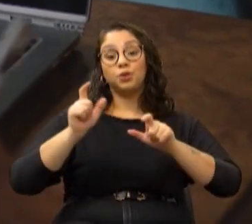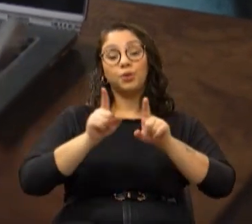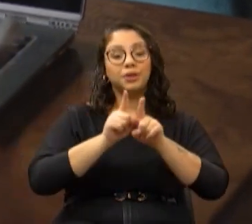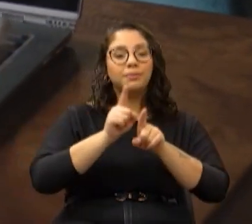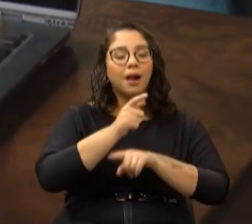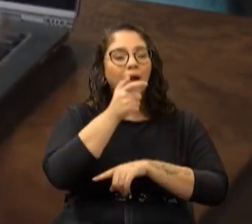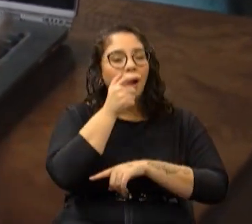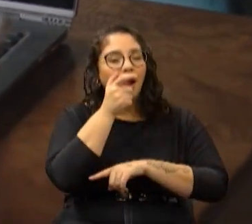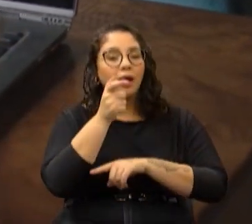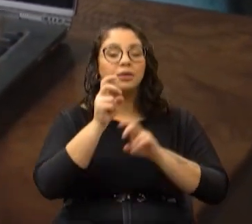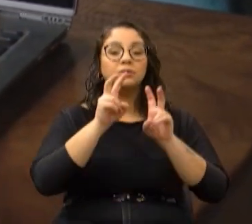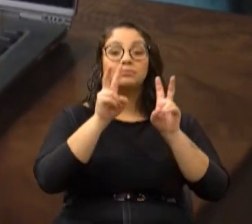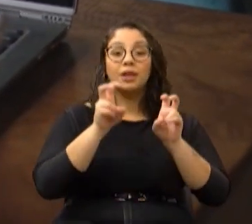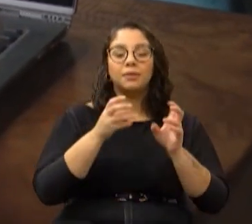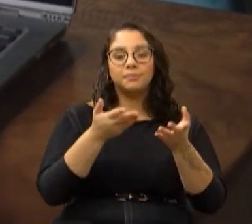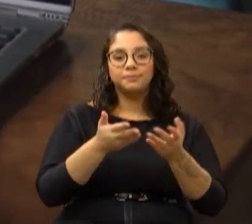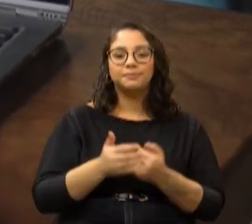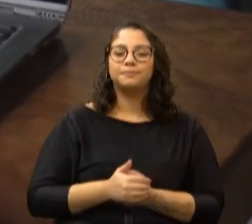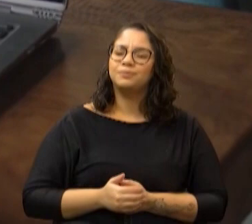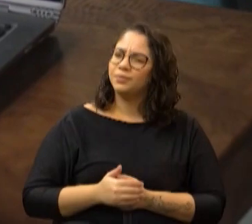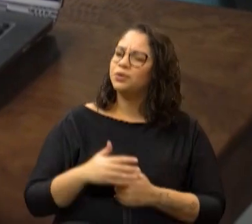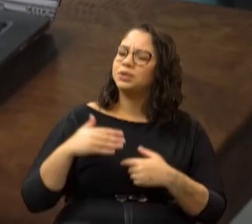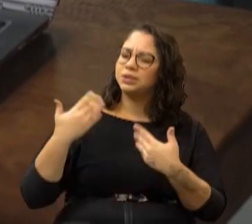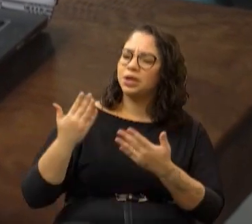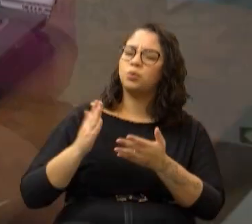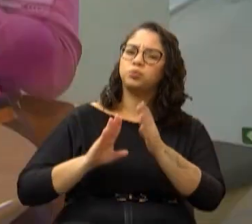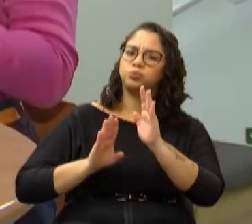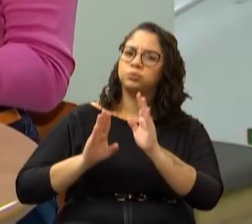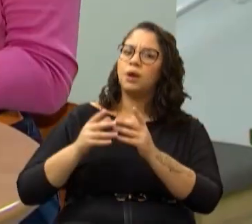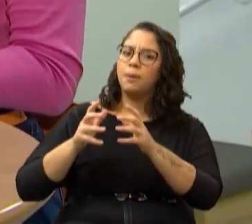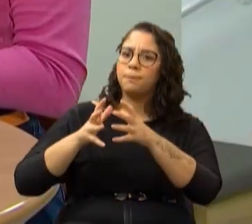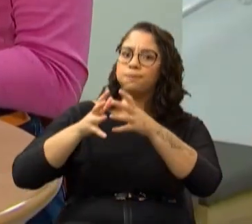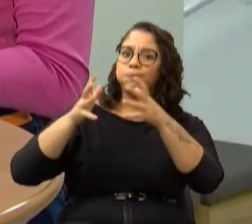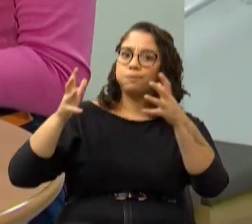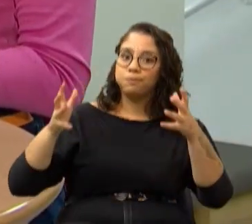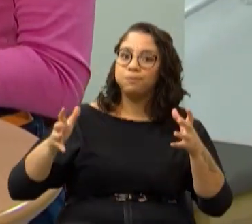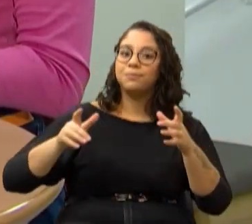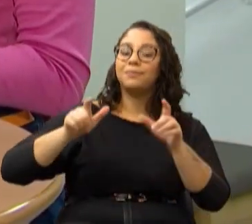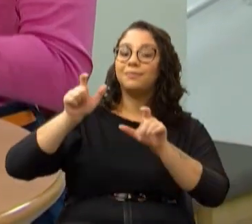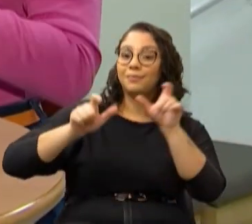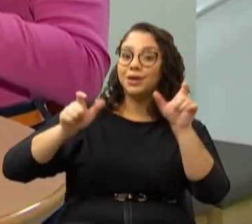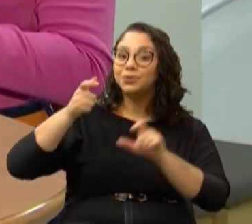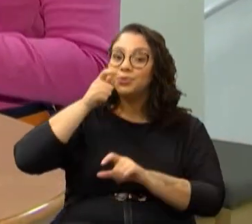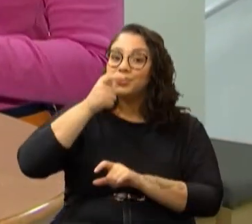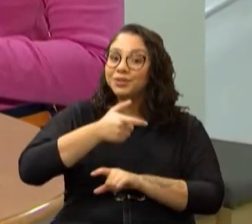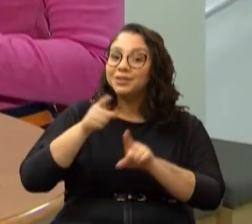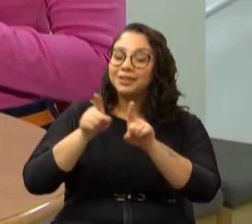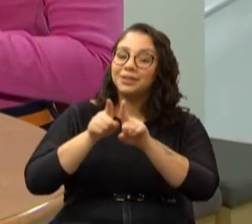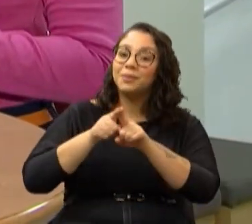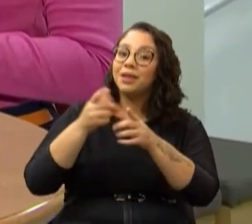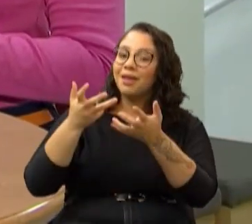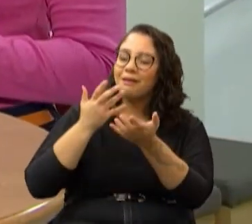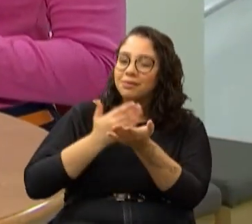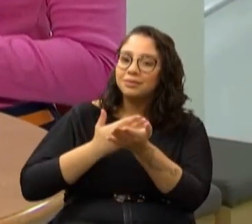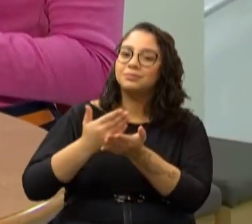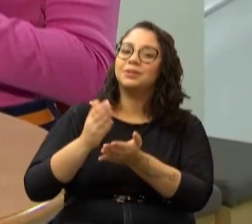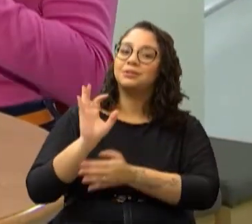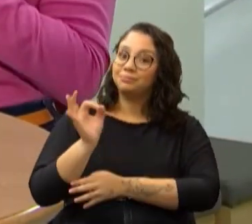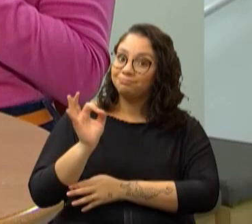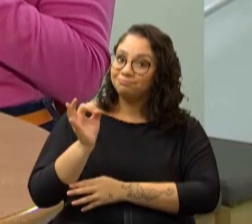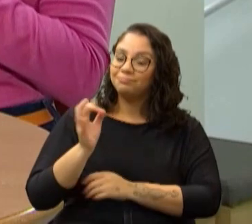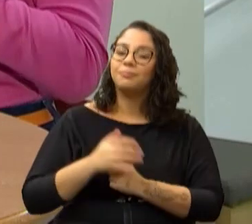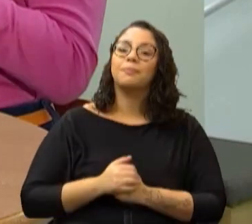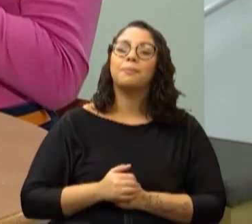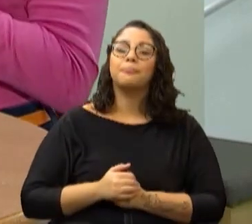conteúdo também. Nossa, aí com esse aumento, mais pessoas ficam interessadas e elas querem dar o primeiro passo,